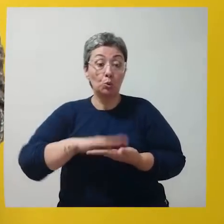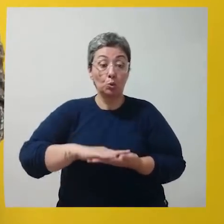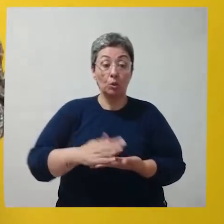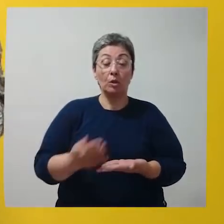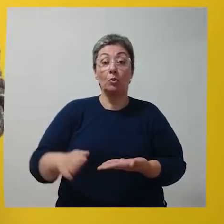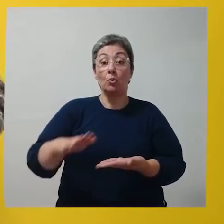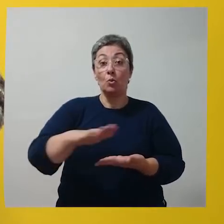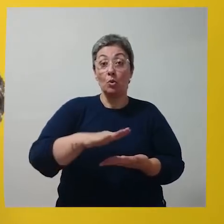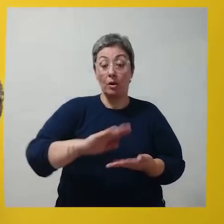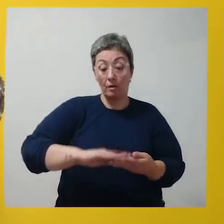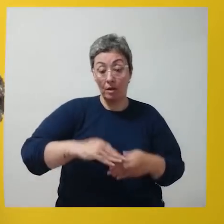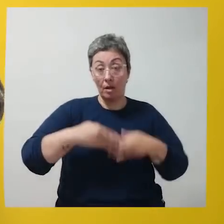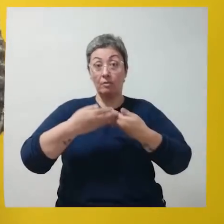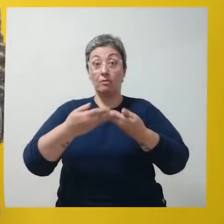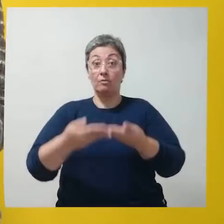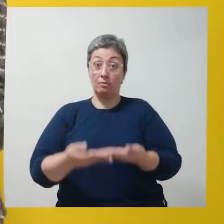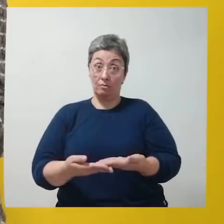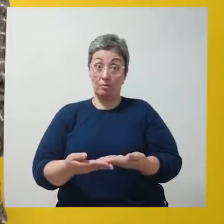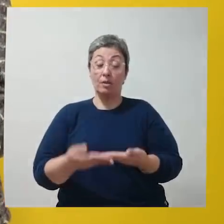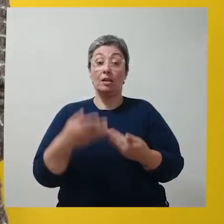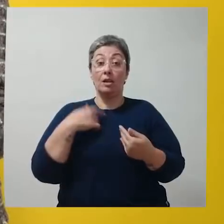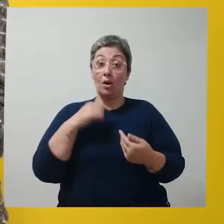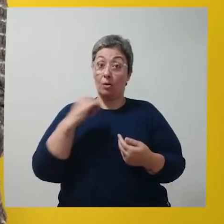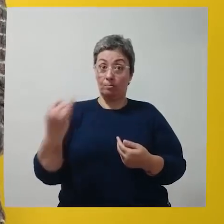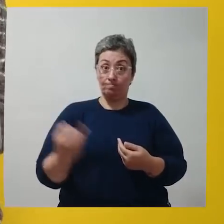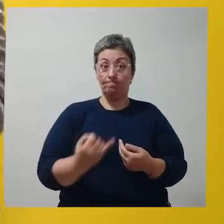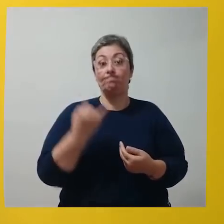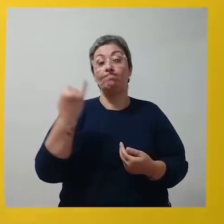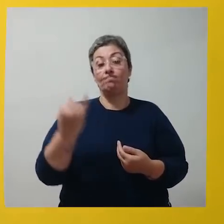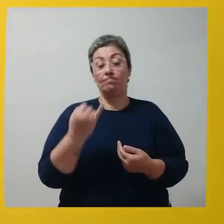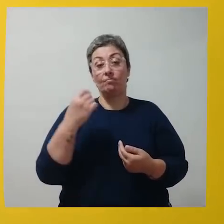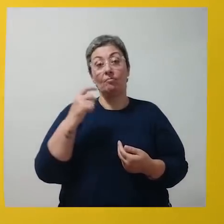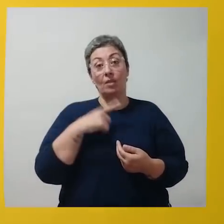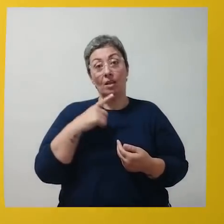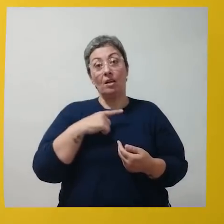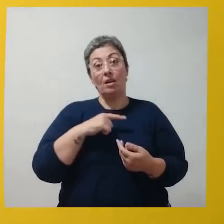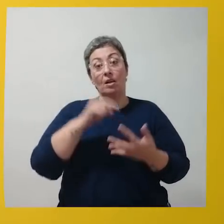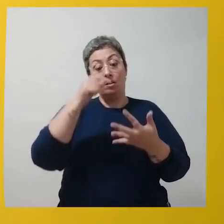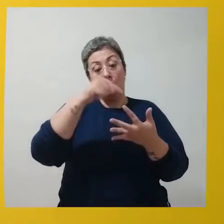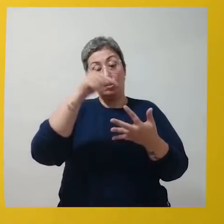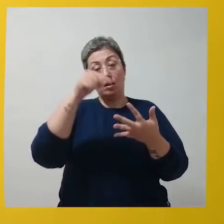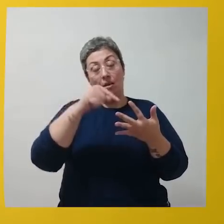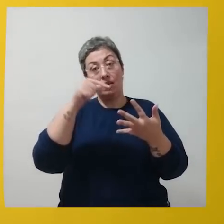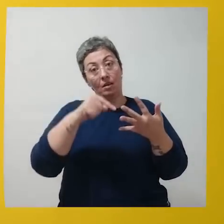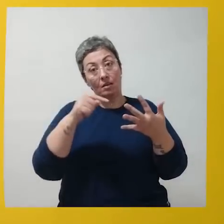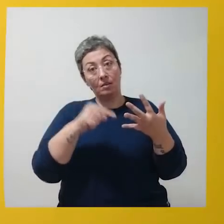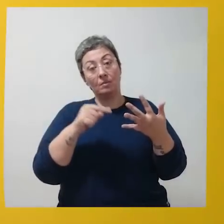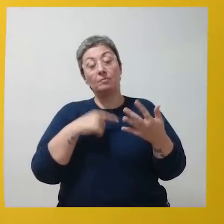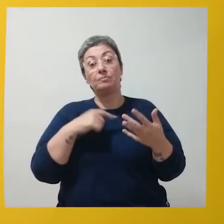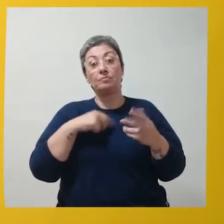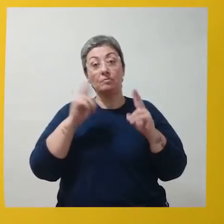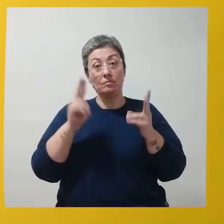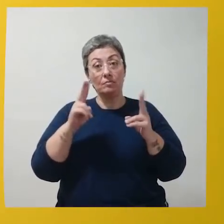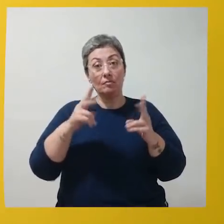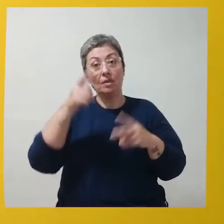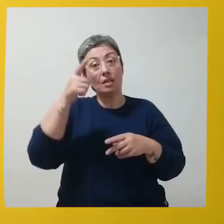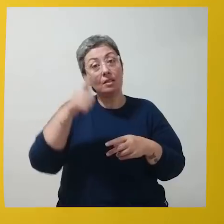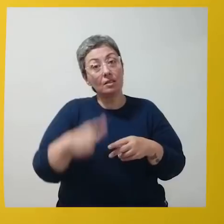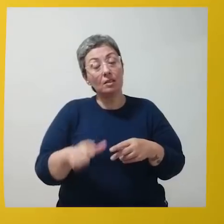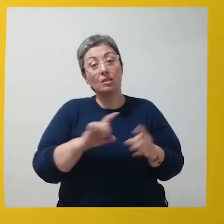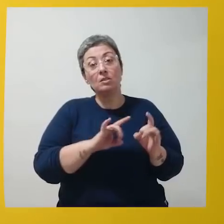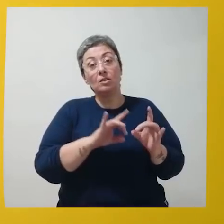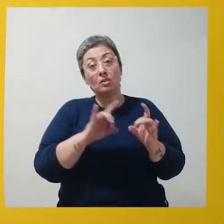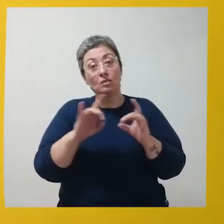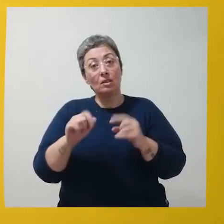passe o pano para o outro lado. Olha como é importante. São, como eu sempre venho falando, né? E repito em todas